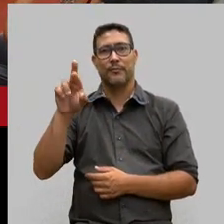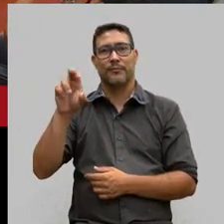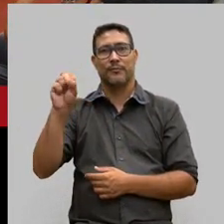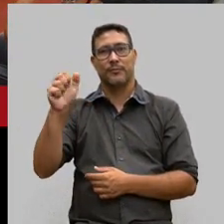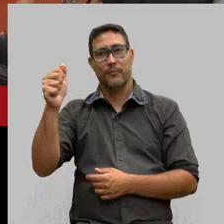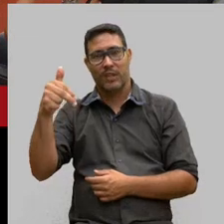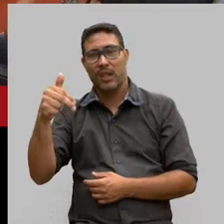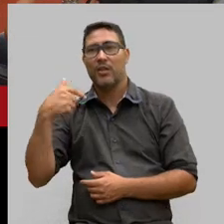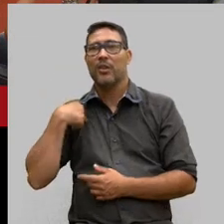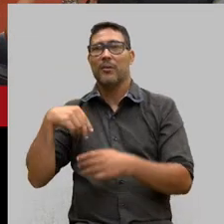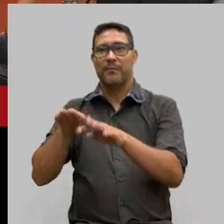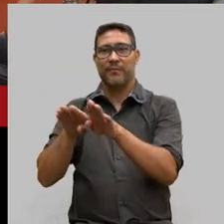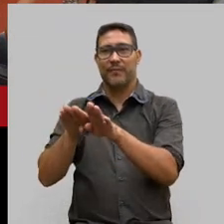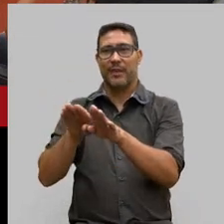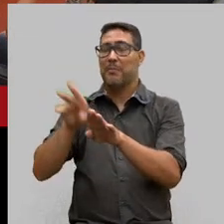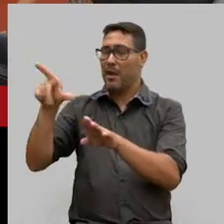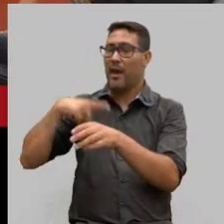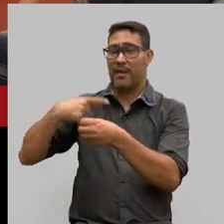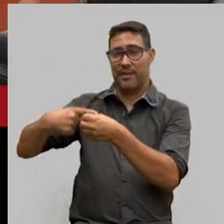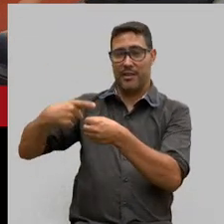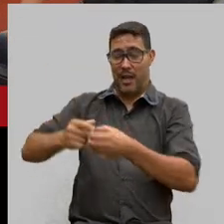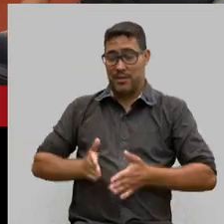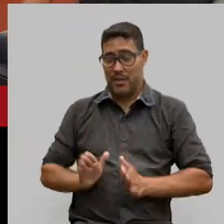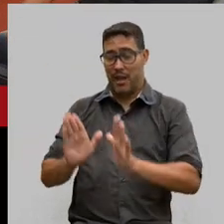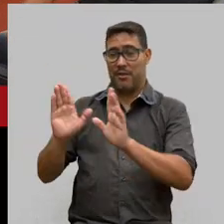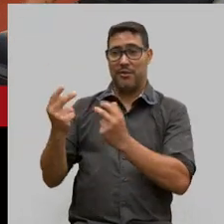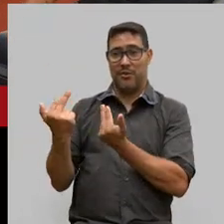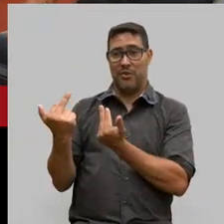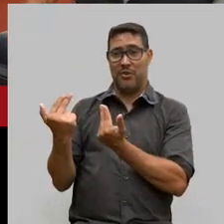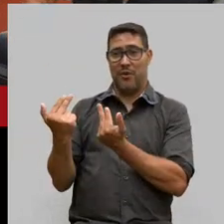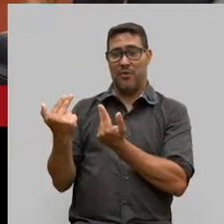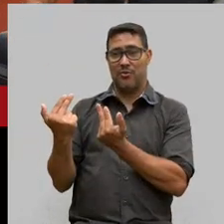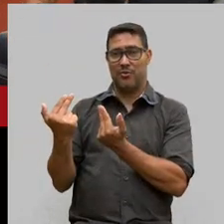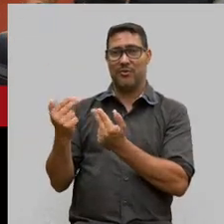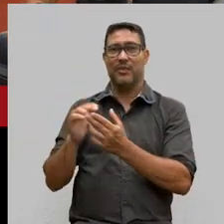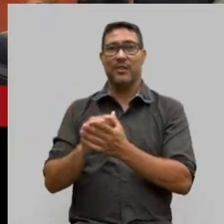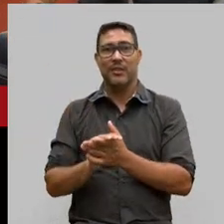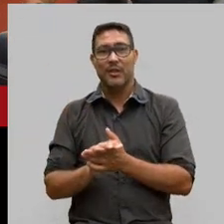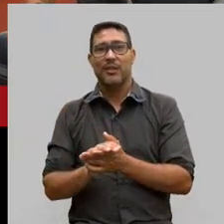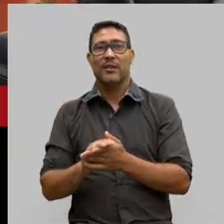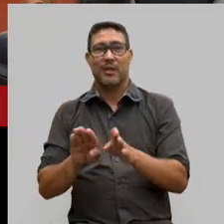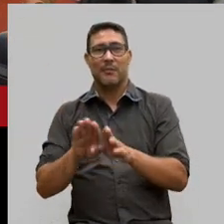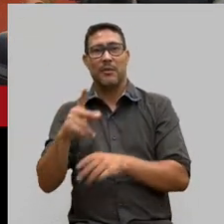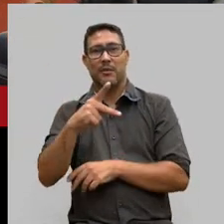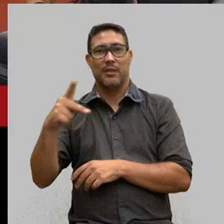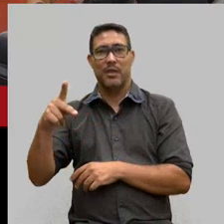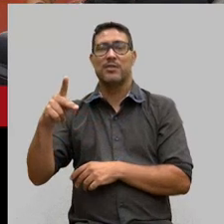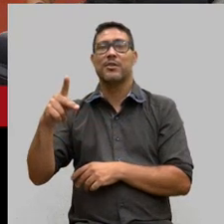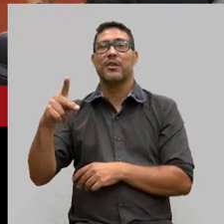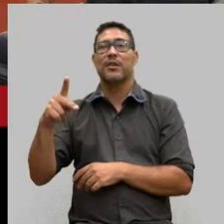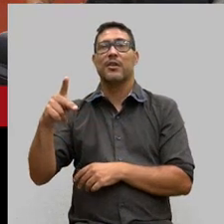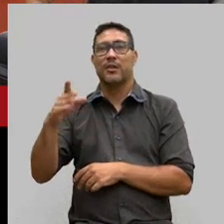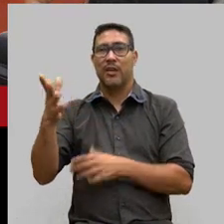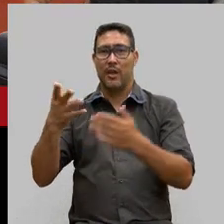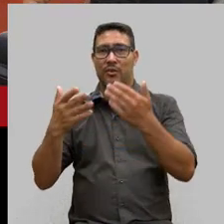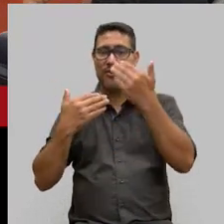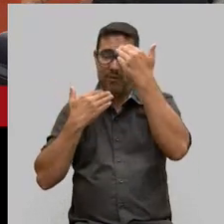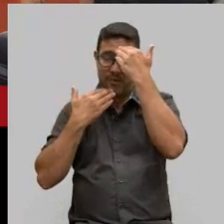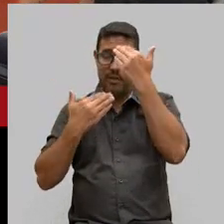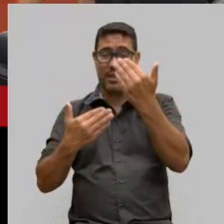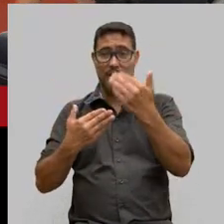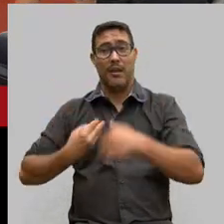ontem lá de São João do Rei meu conterrâneo presidente do Crefito agradecer a presença dele